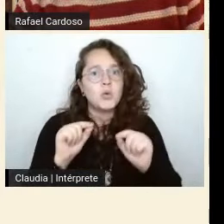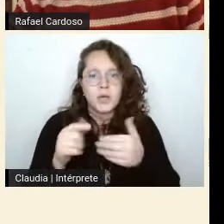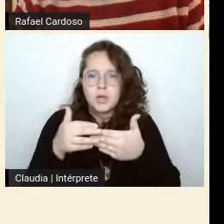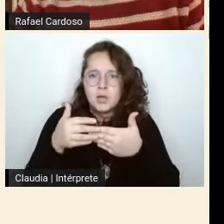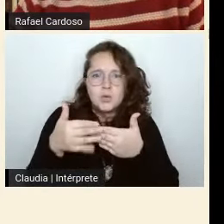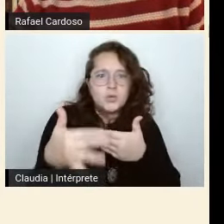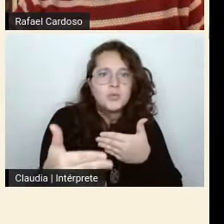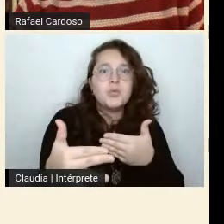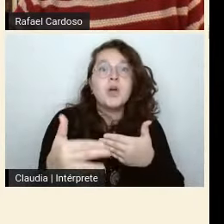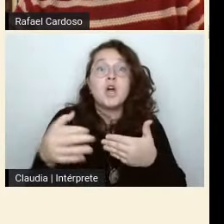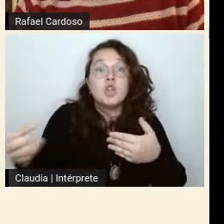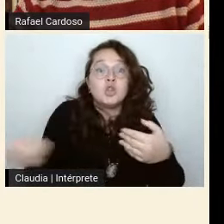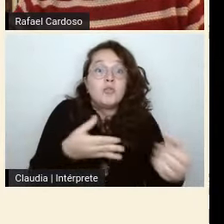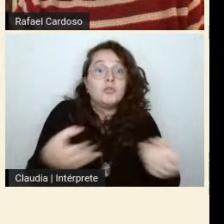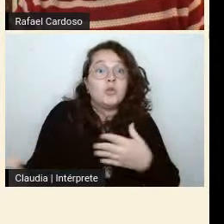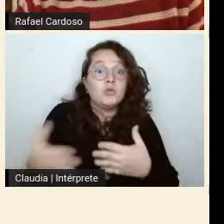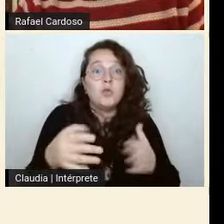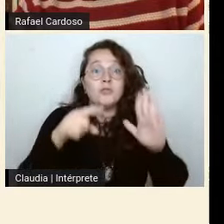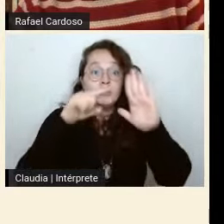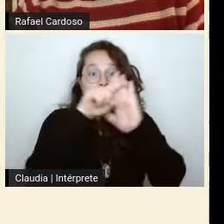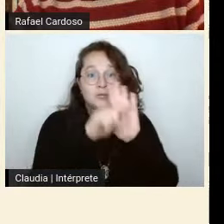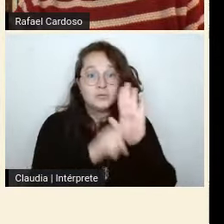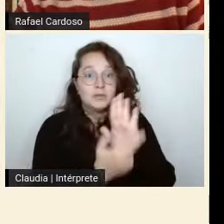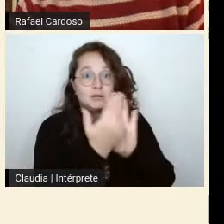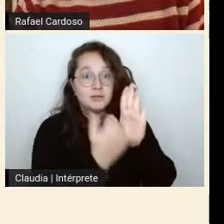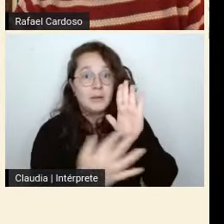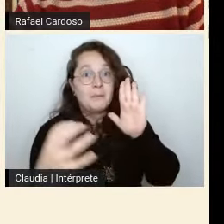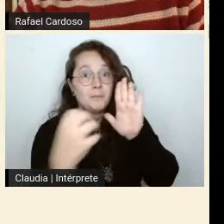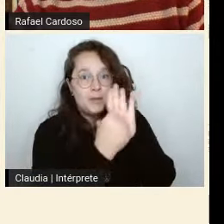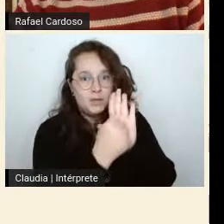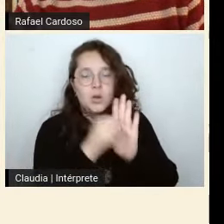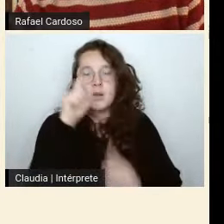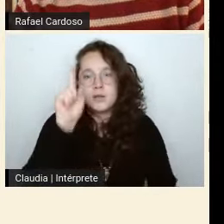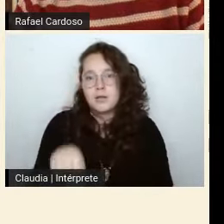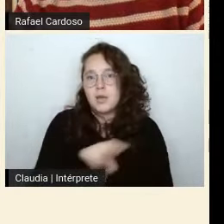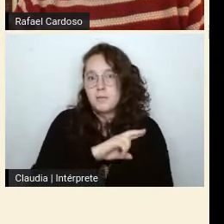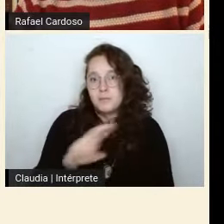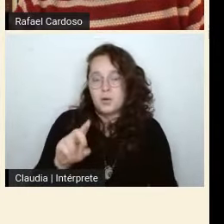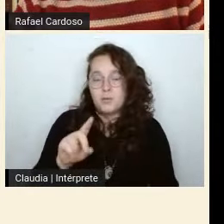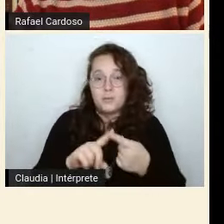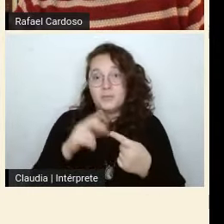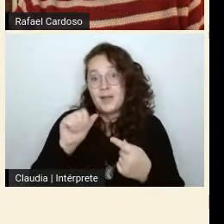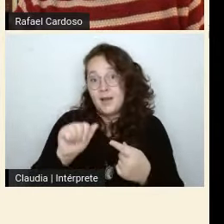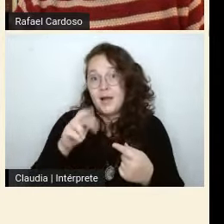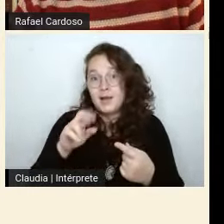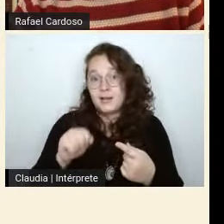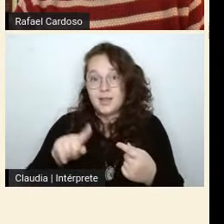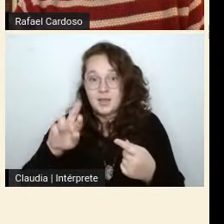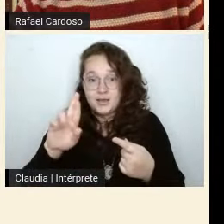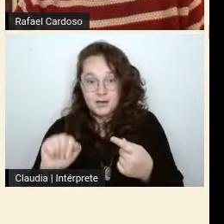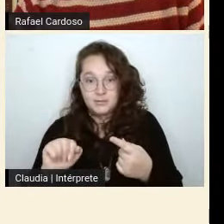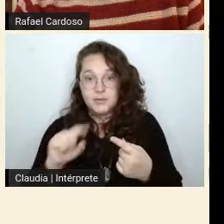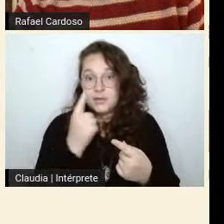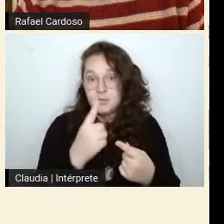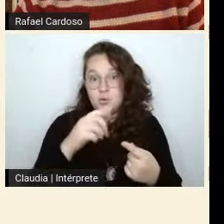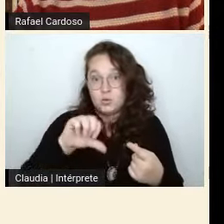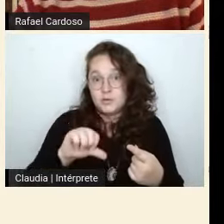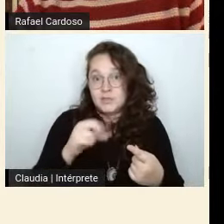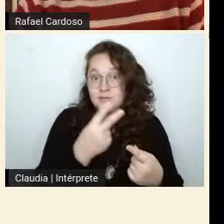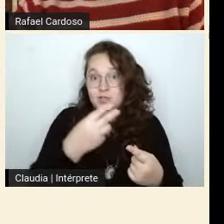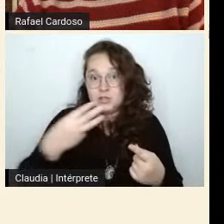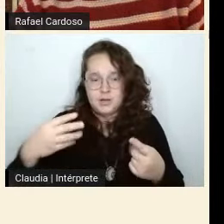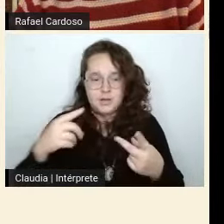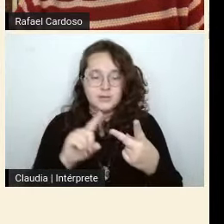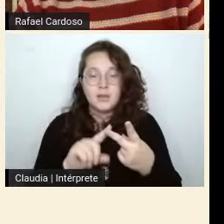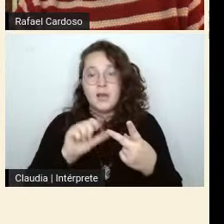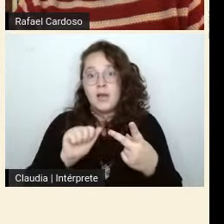com as obras que realizou entre A Negra, em 1923, e A Baporu, em 1928. O autor